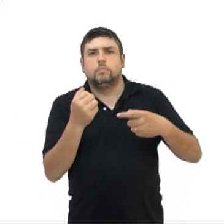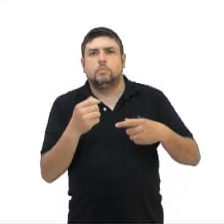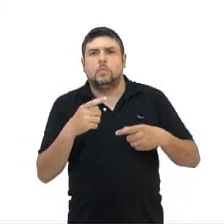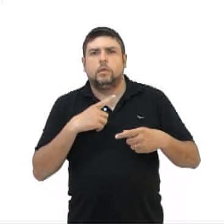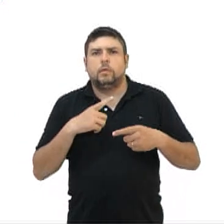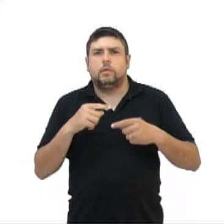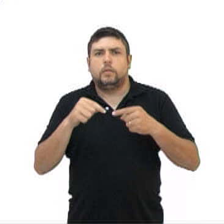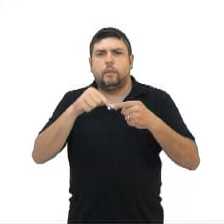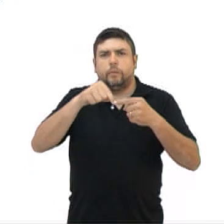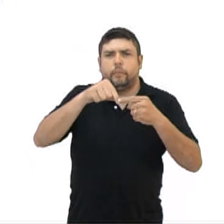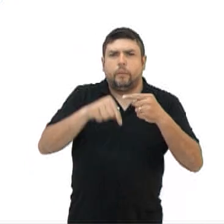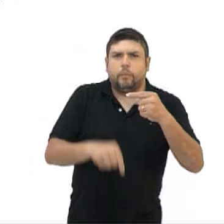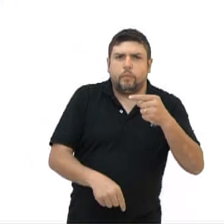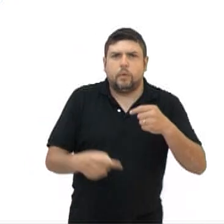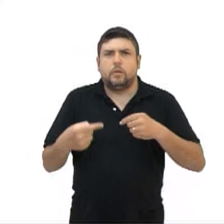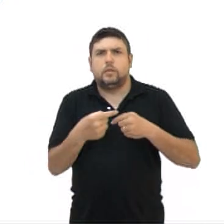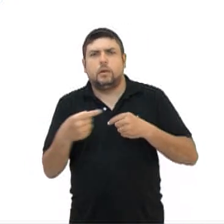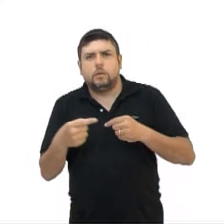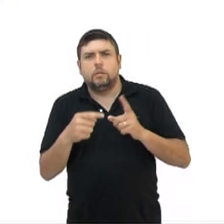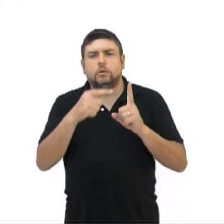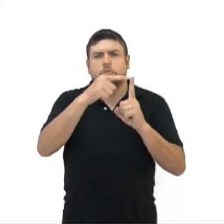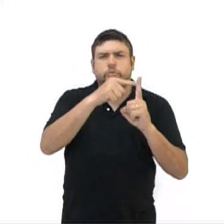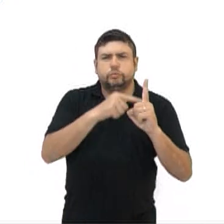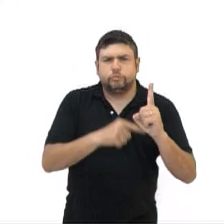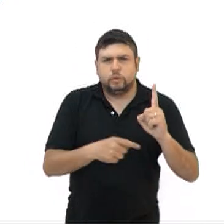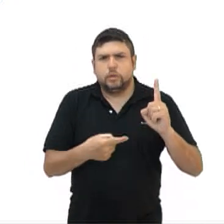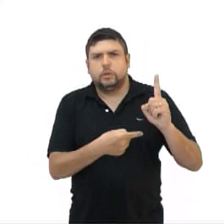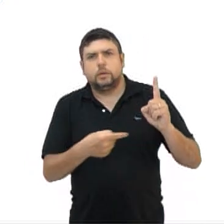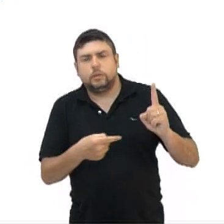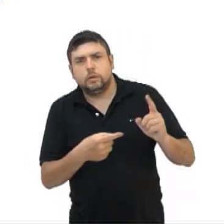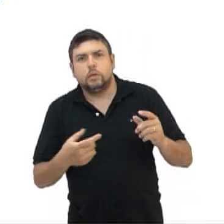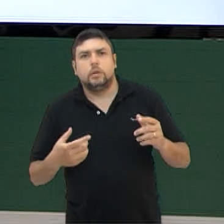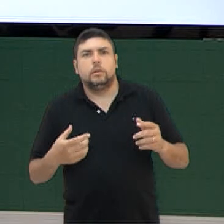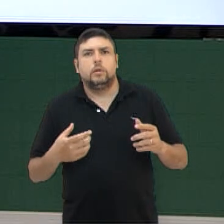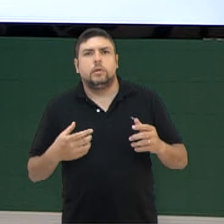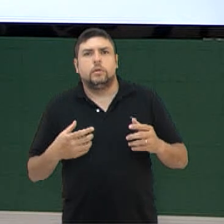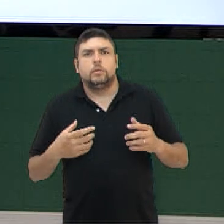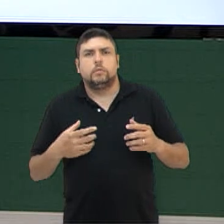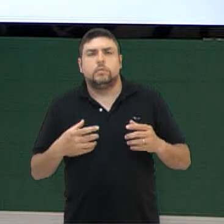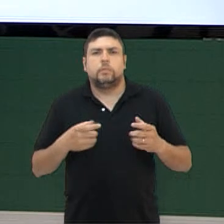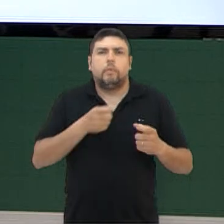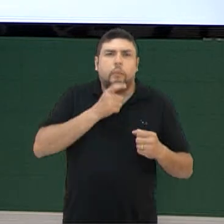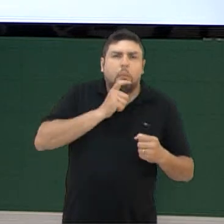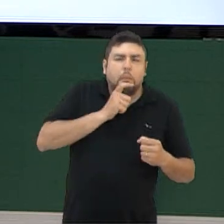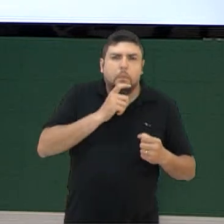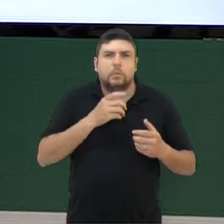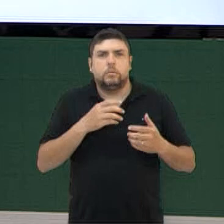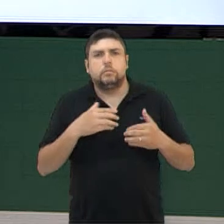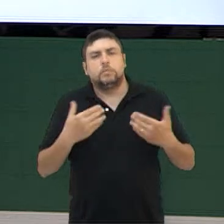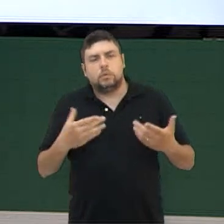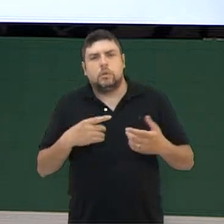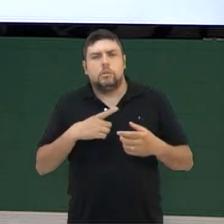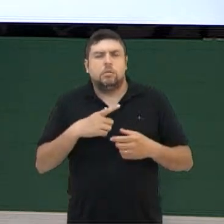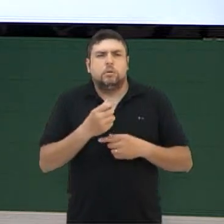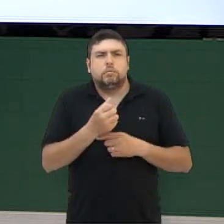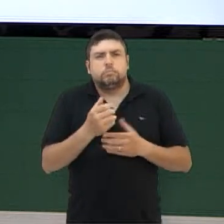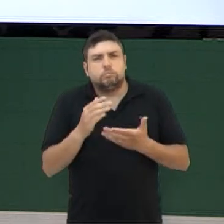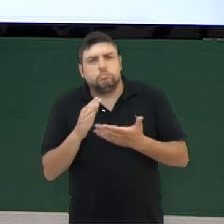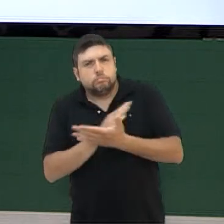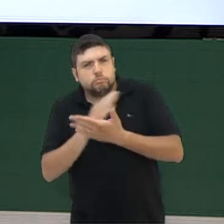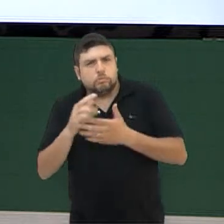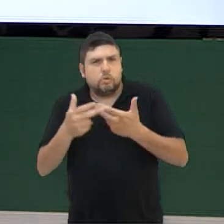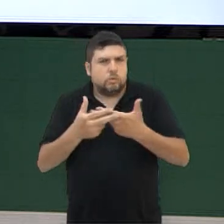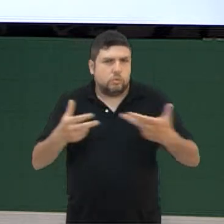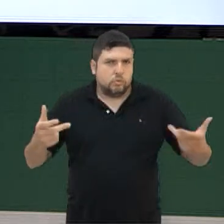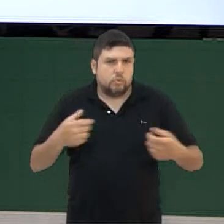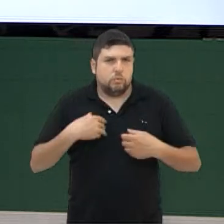negativas e várias outras medidas que podem ser números negativos, tá? Medidas de coisas que podem ser números negativos, e